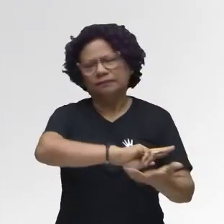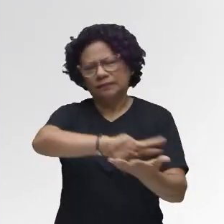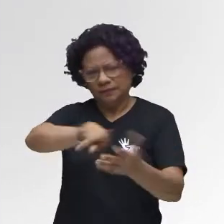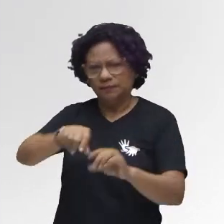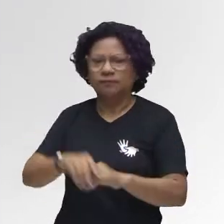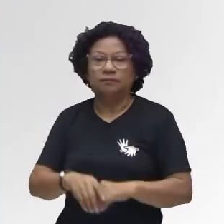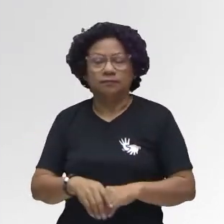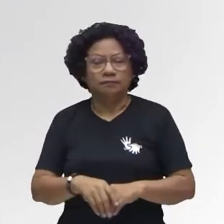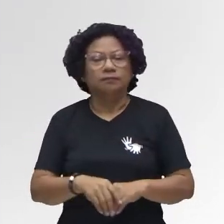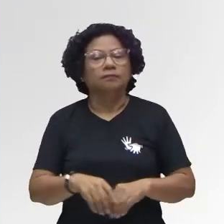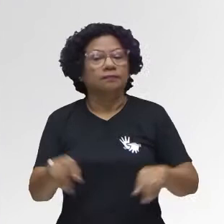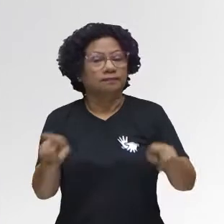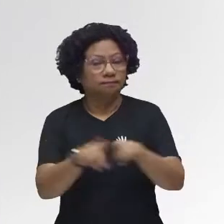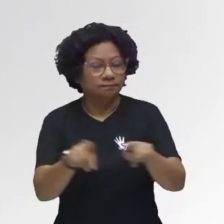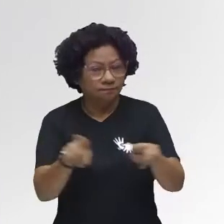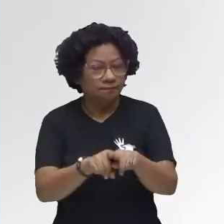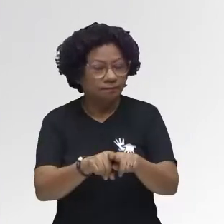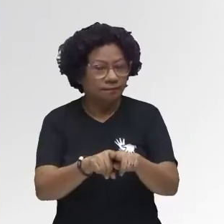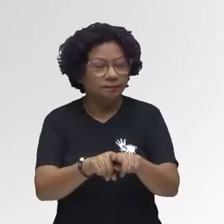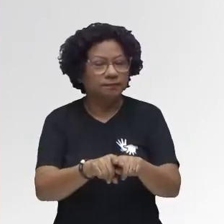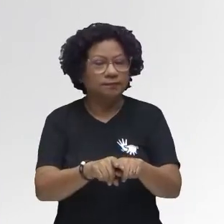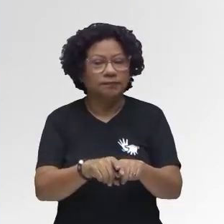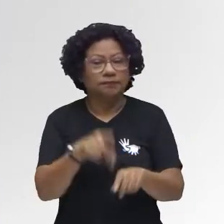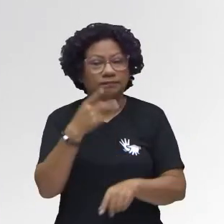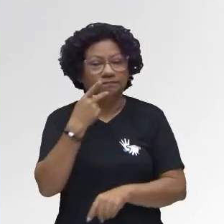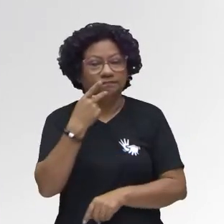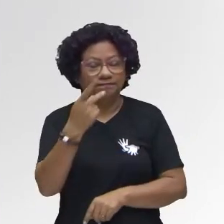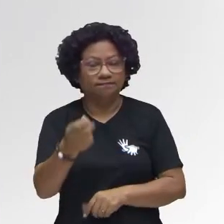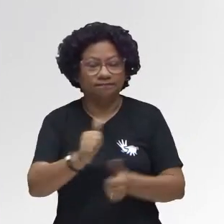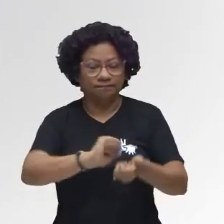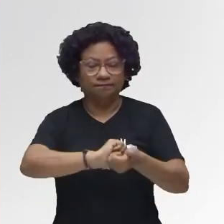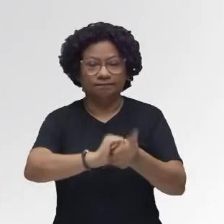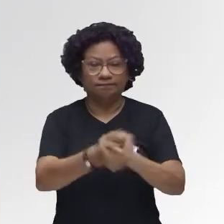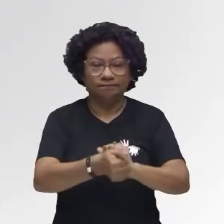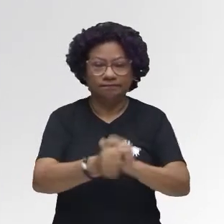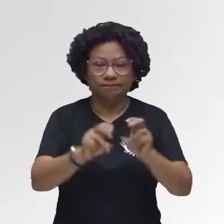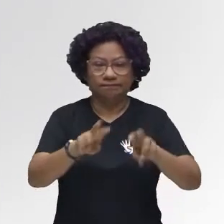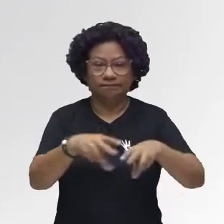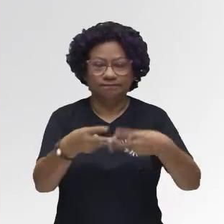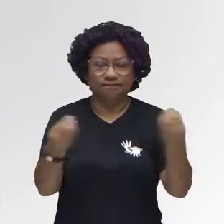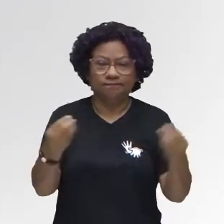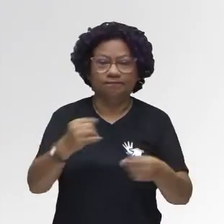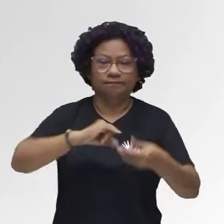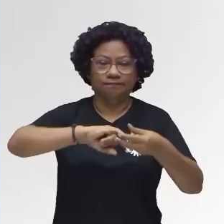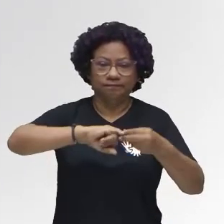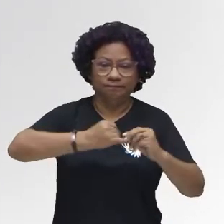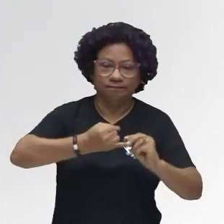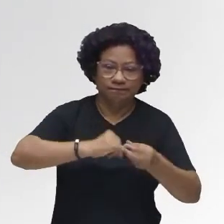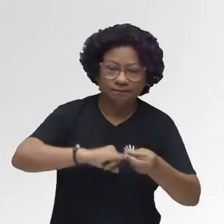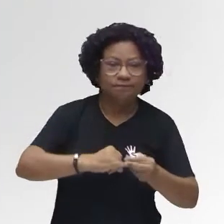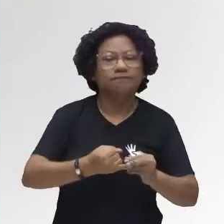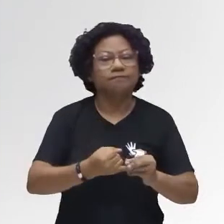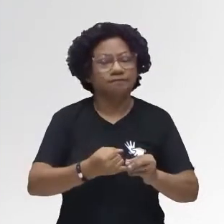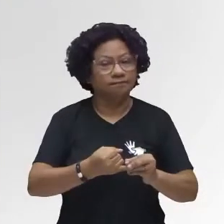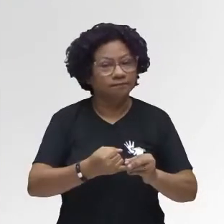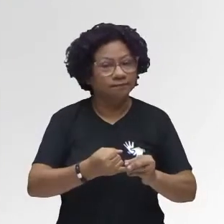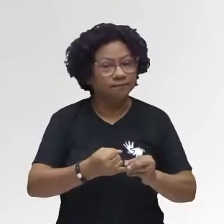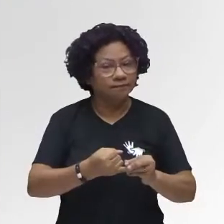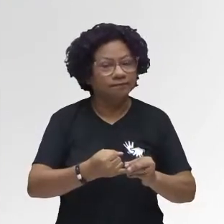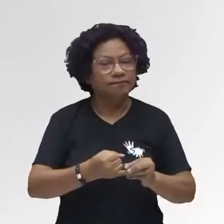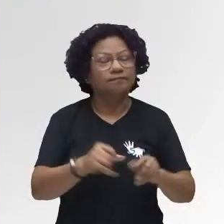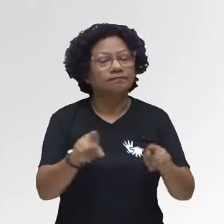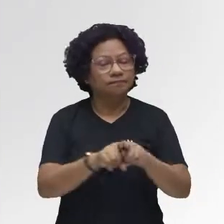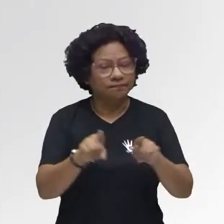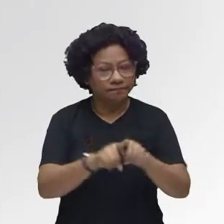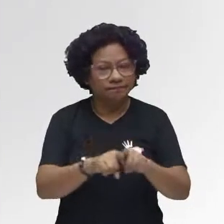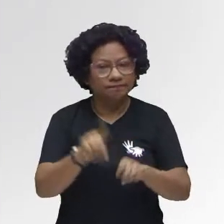a gente acabou que teve uma transformação desses alimentos, porque a gente não consome eles, a grande maioria, in natura. A mesma